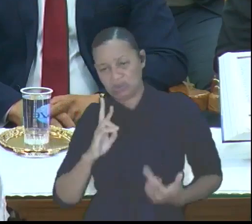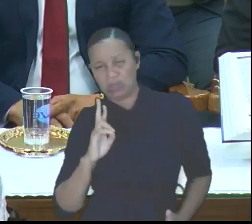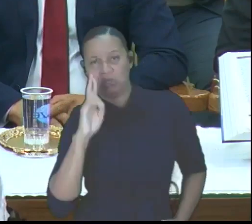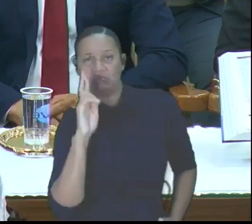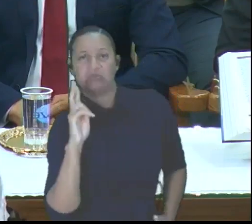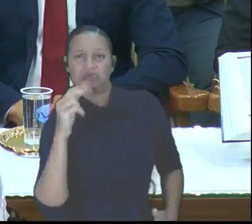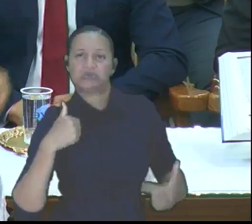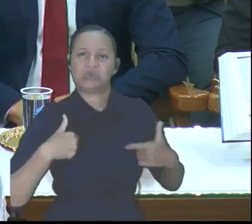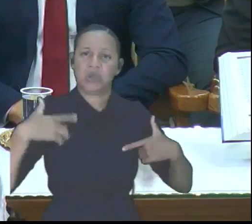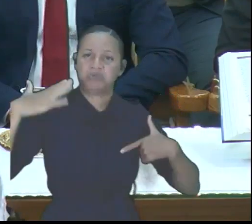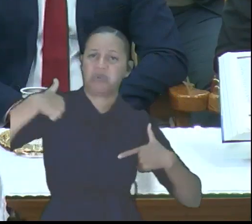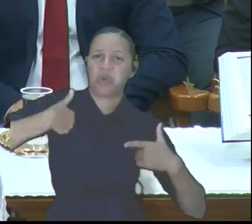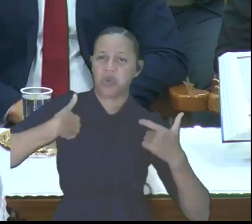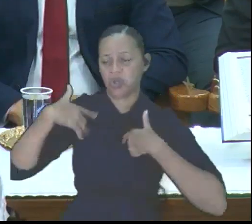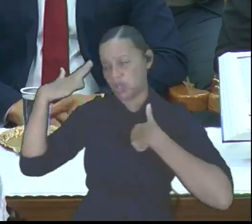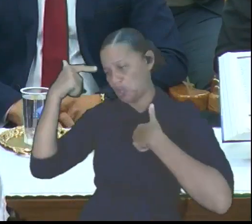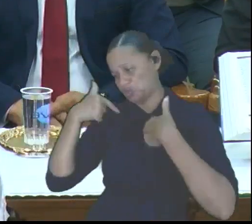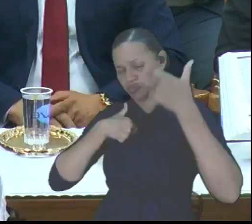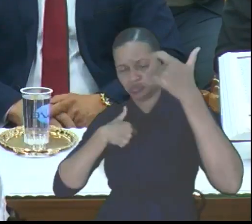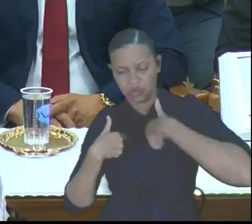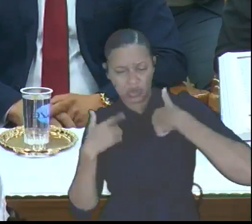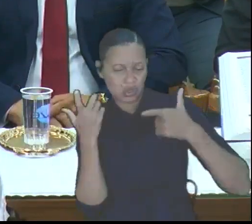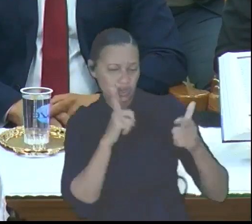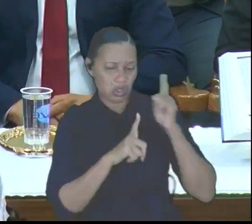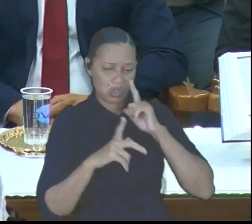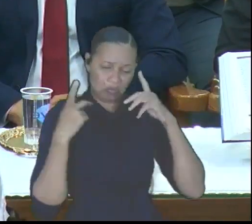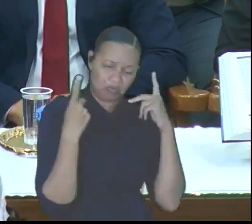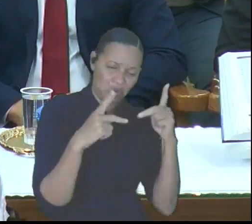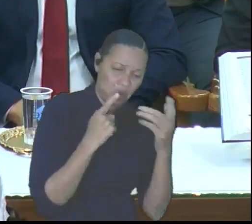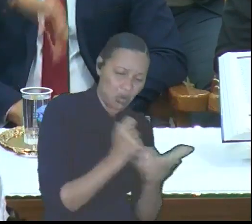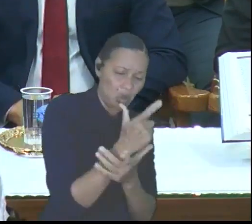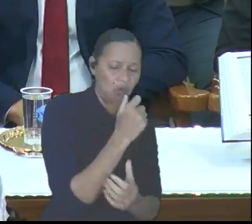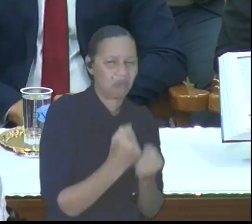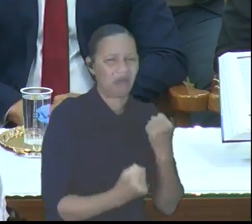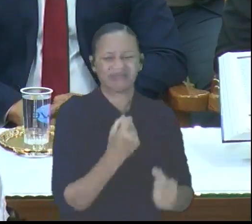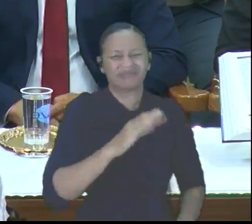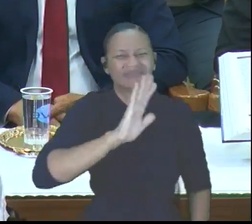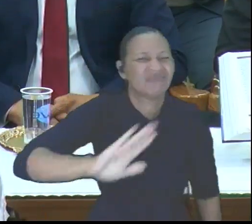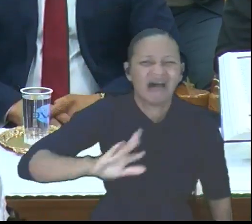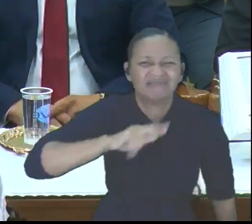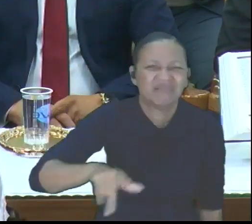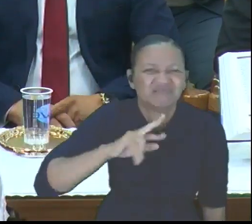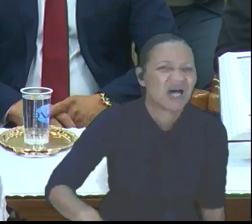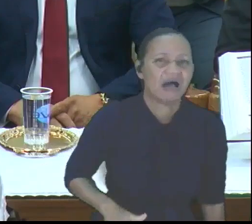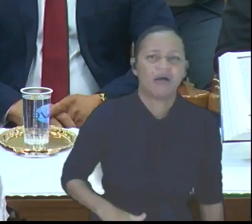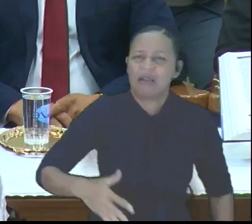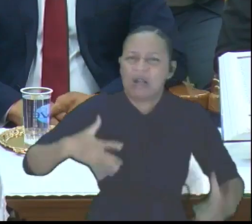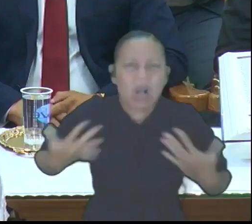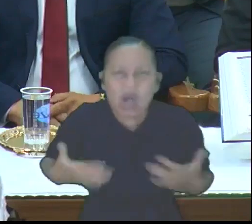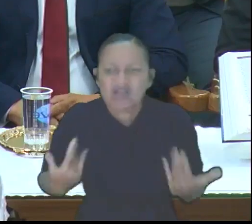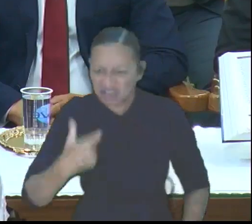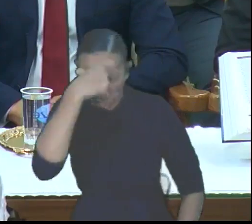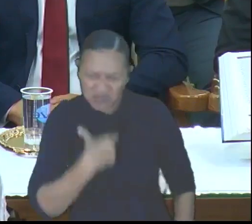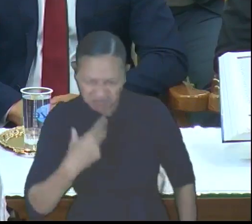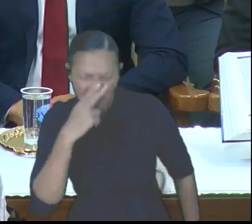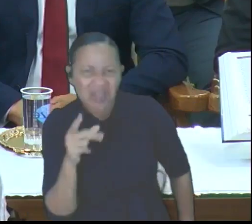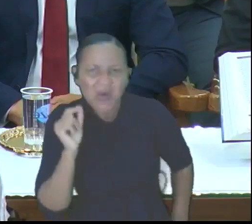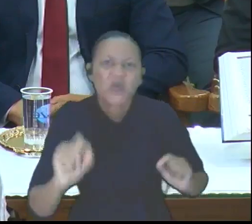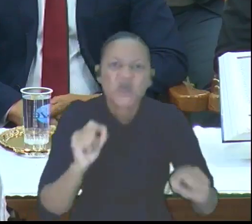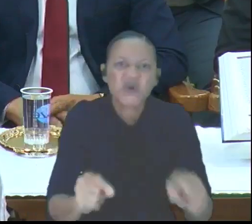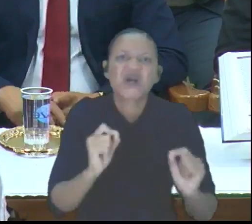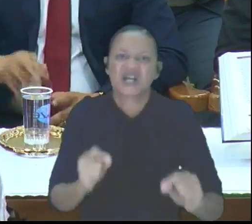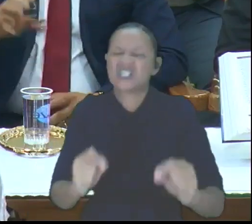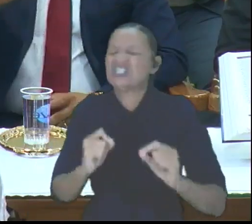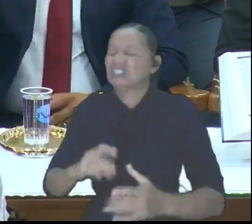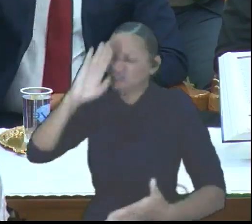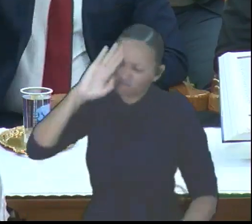me colocou para pregar, não é porque eu ganhei e comprei um carro, não. A alegria de crente está